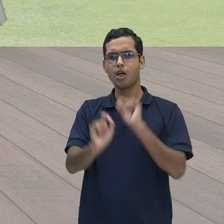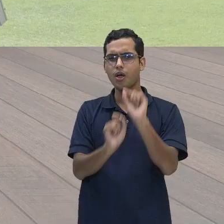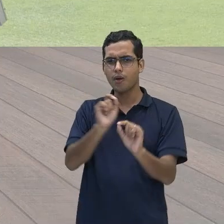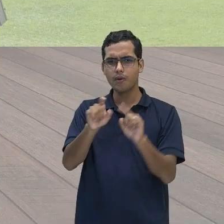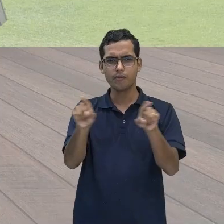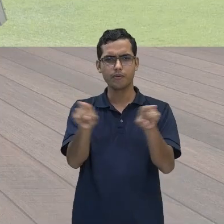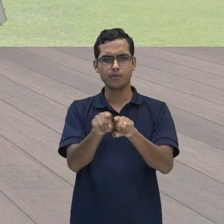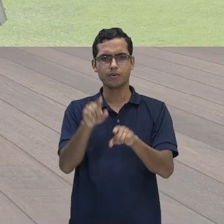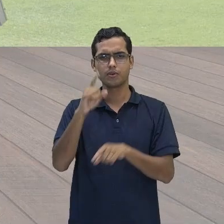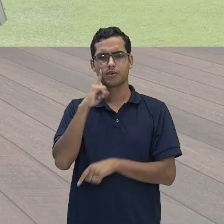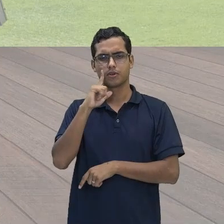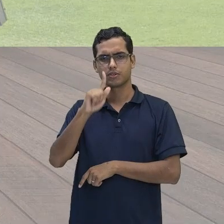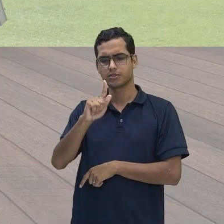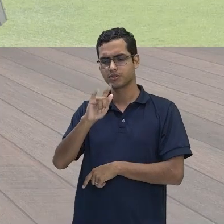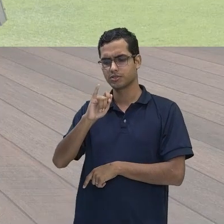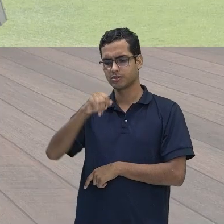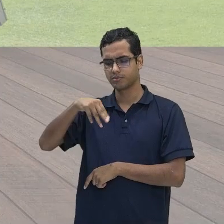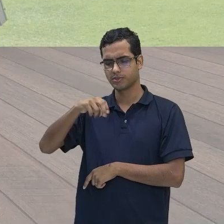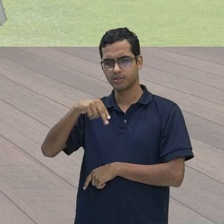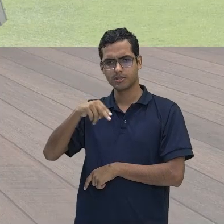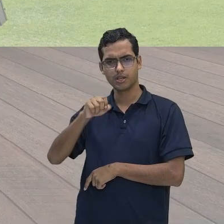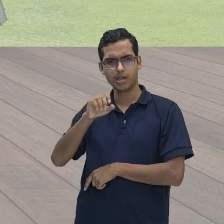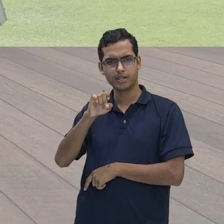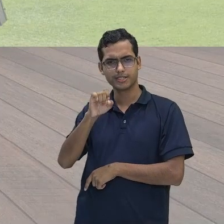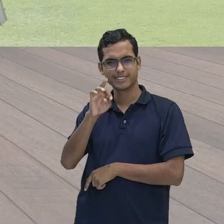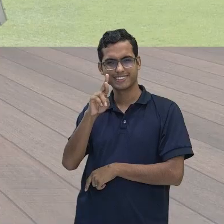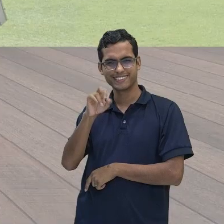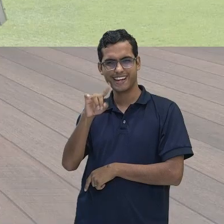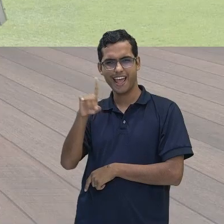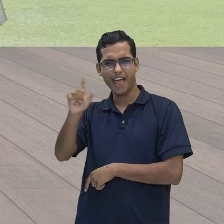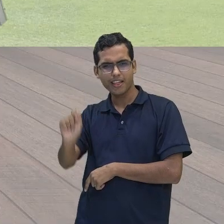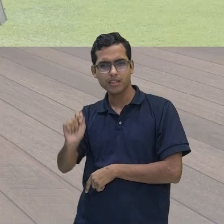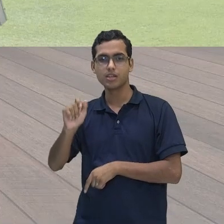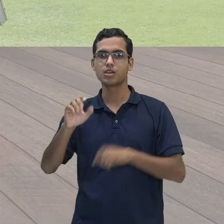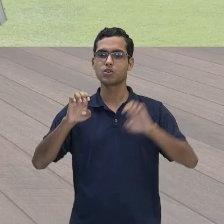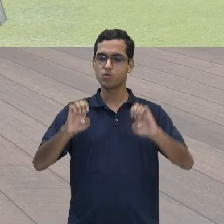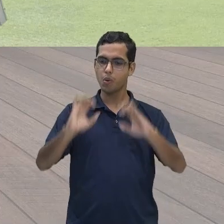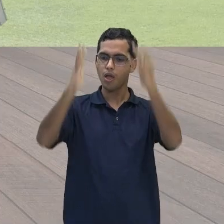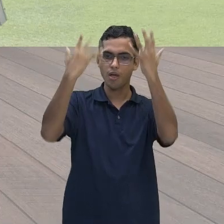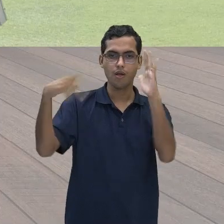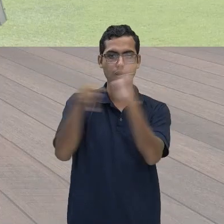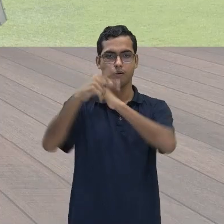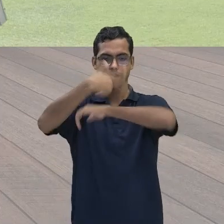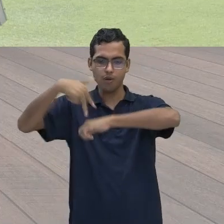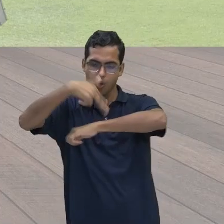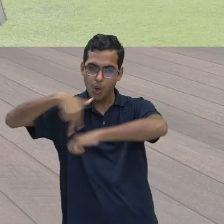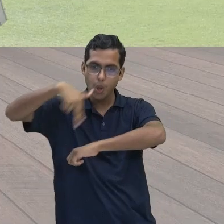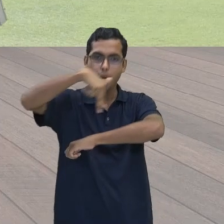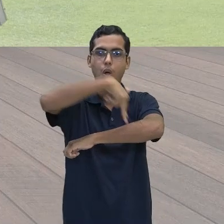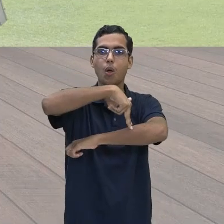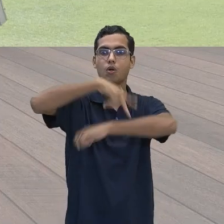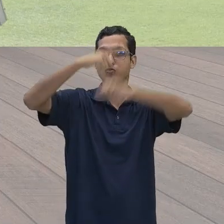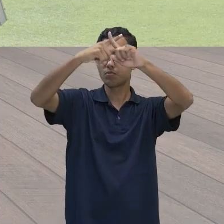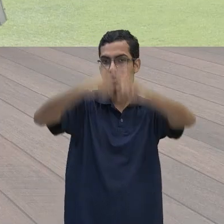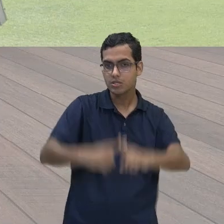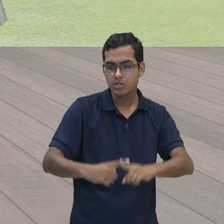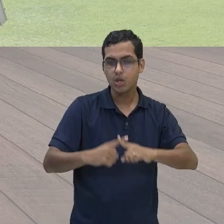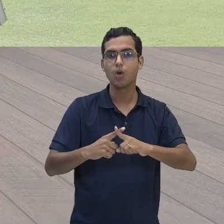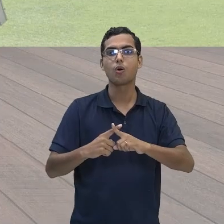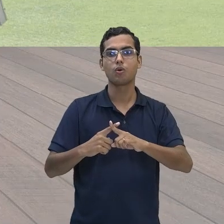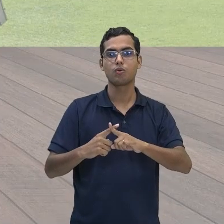A Gimnastrada é o maior evento de ginástica não competitiva do mundo,